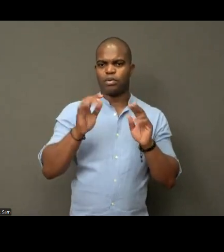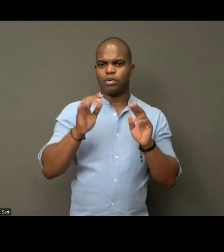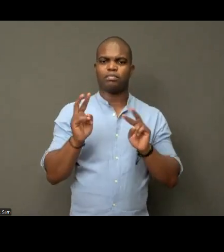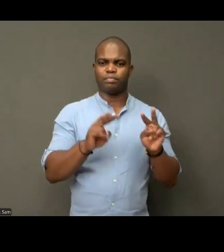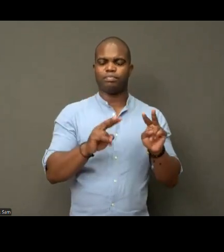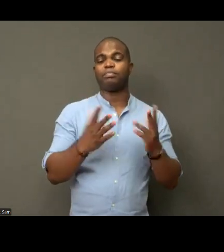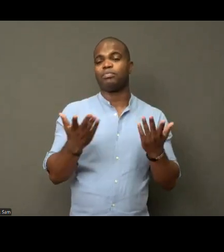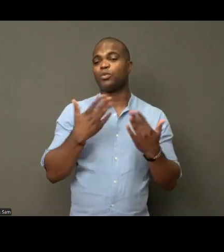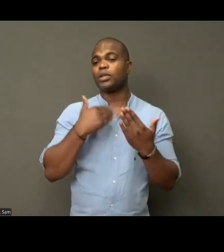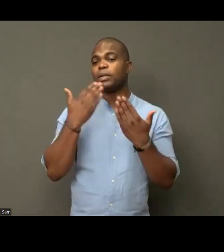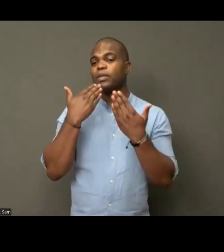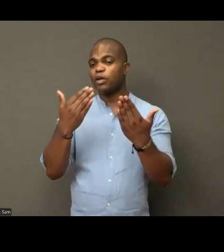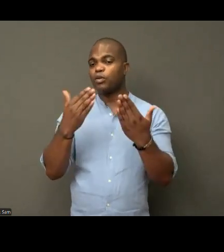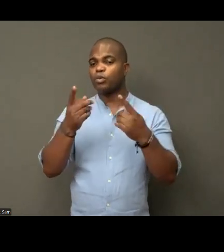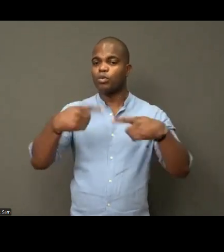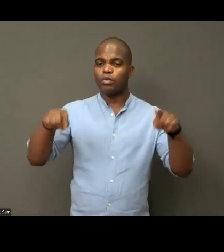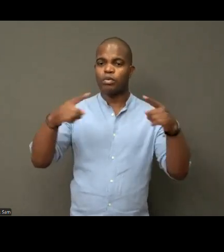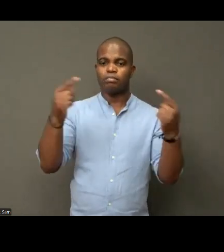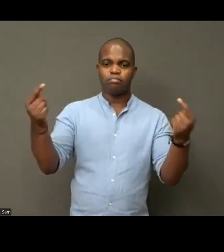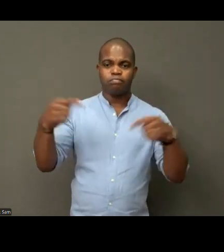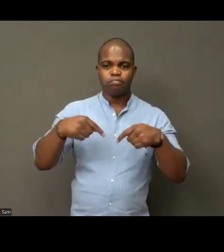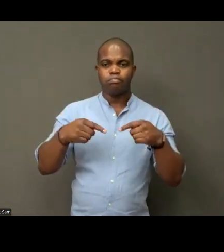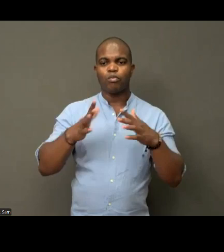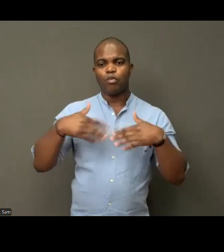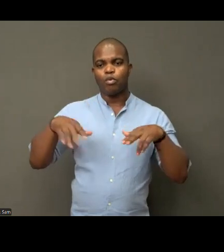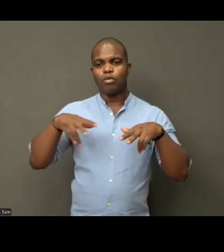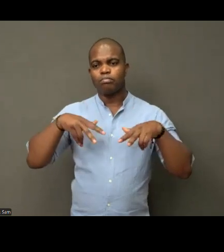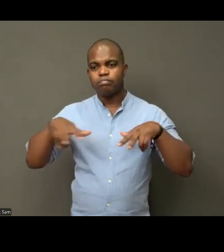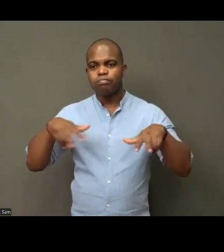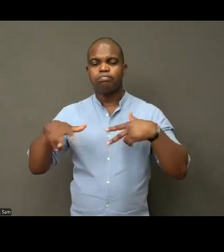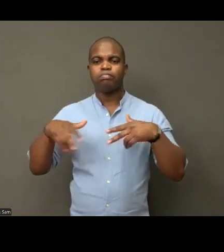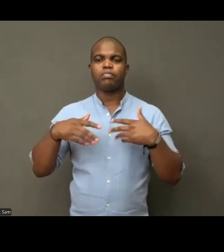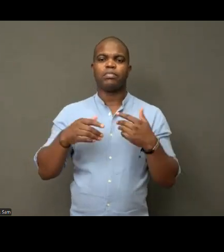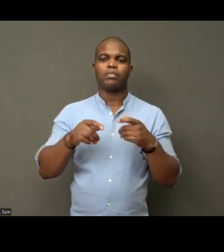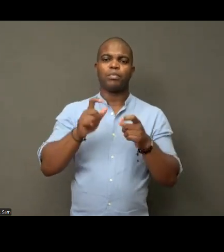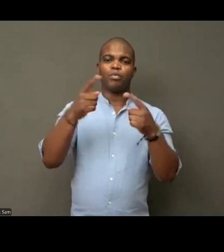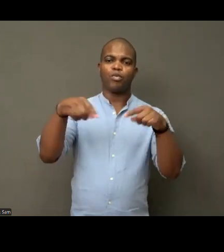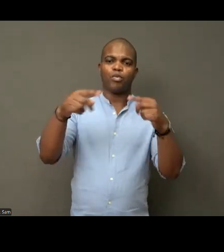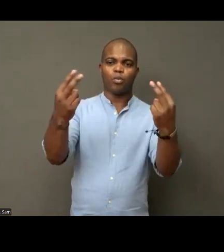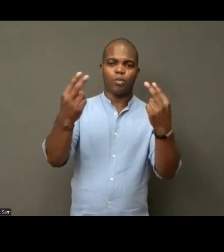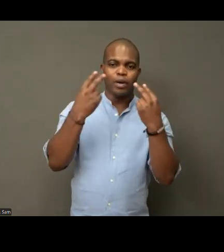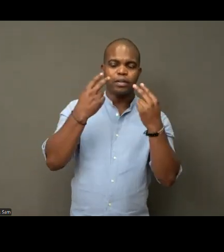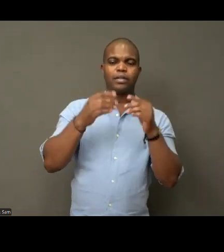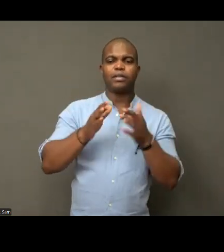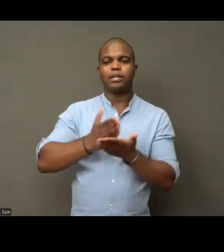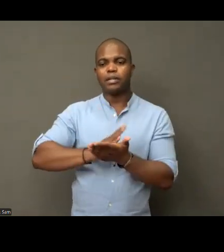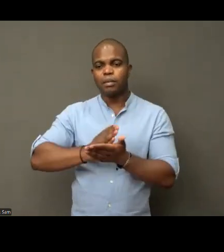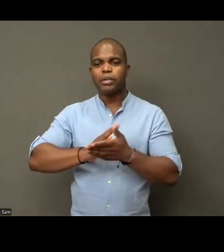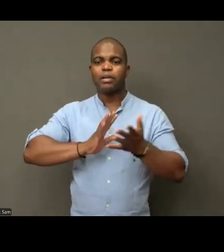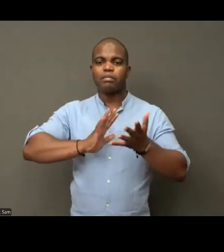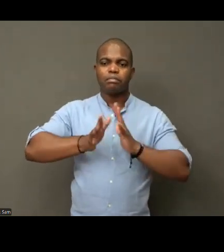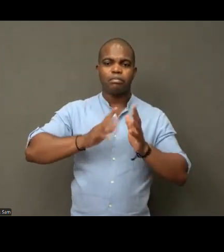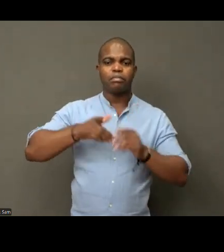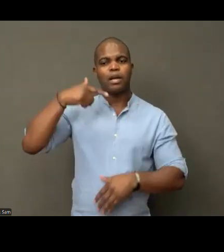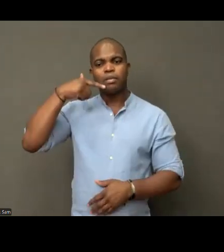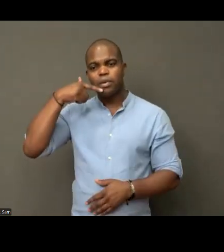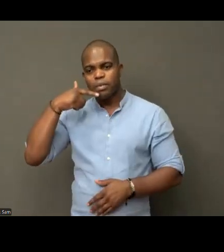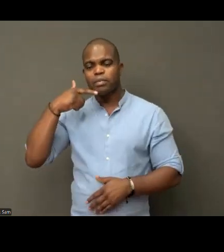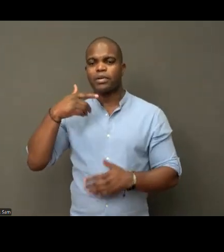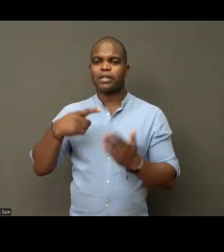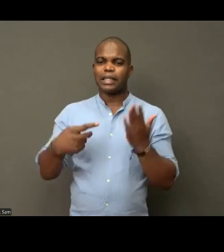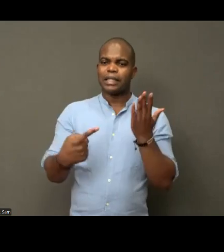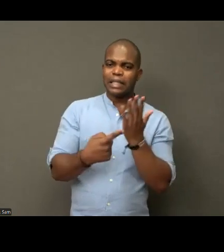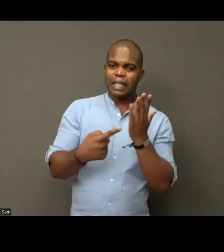that joined us this morning, our wonderful interpreters, the team in Maximize Your Time,